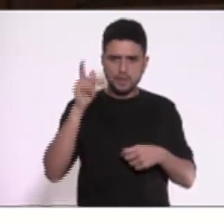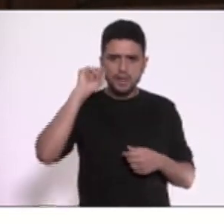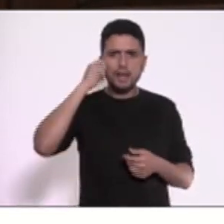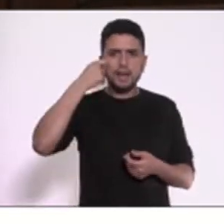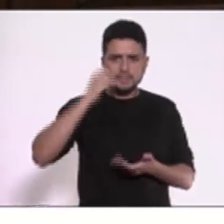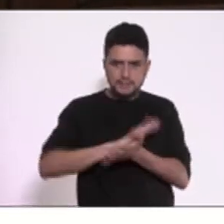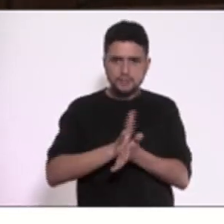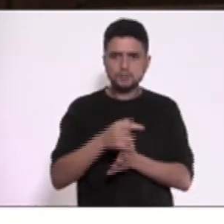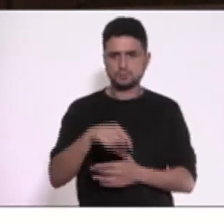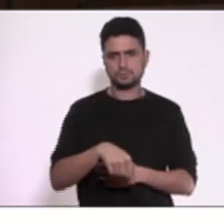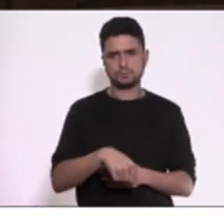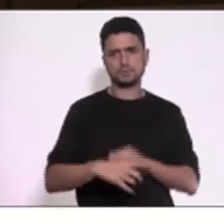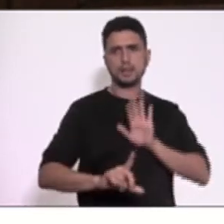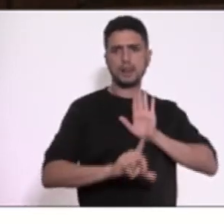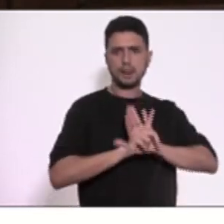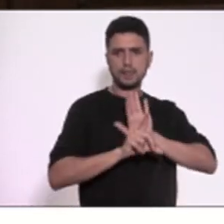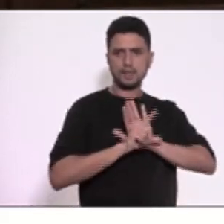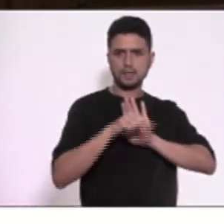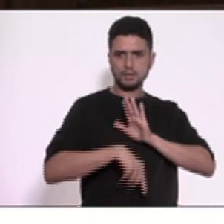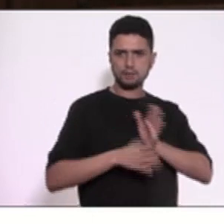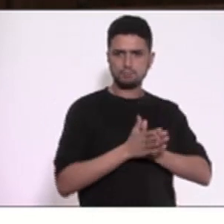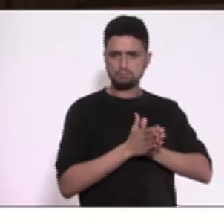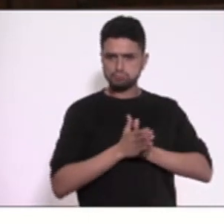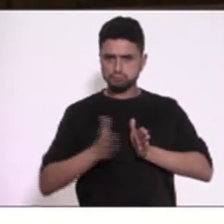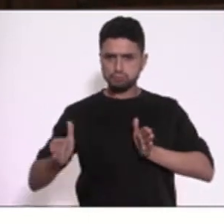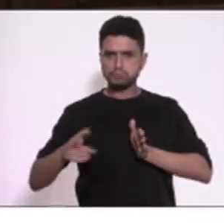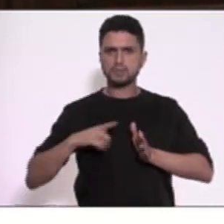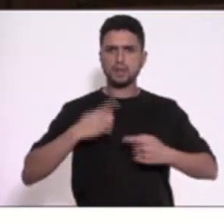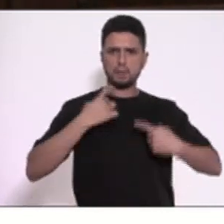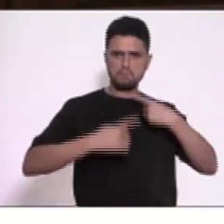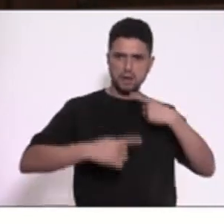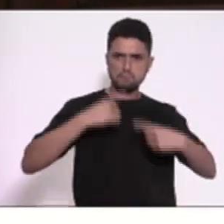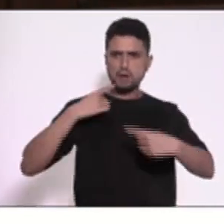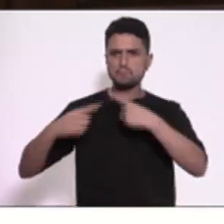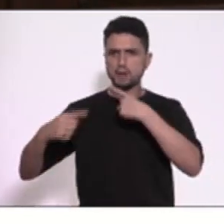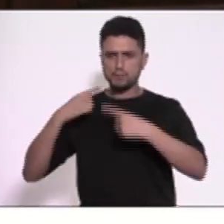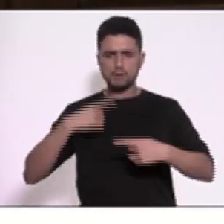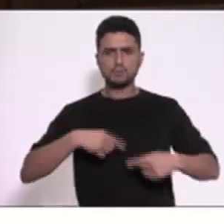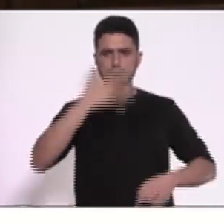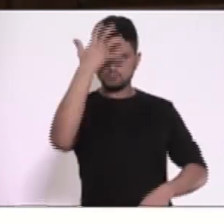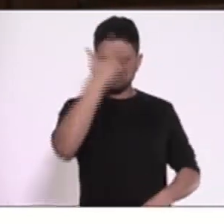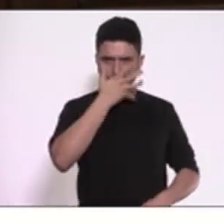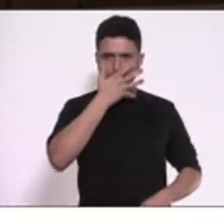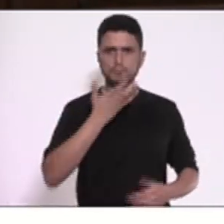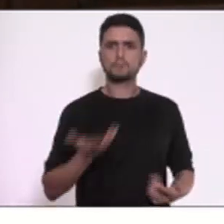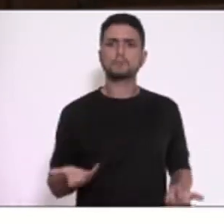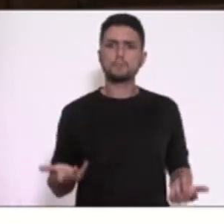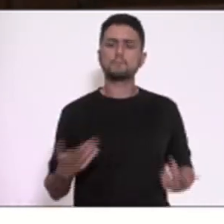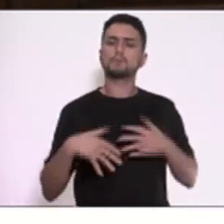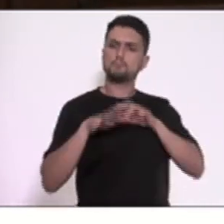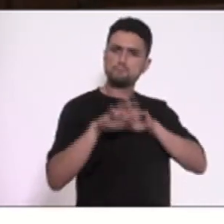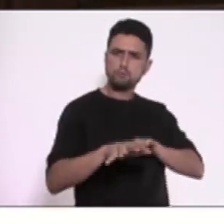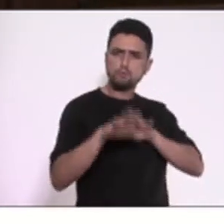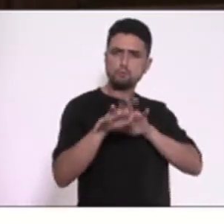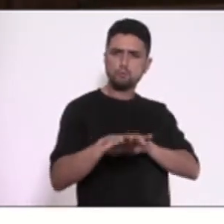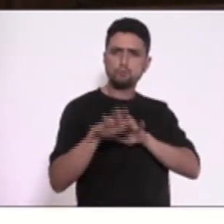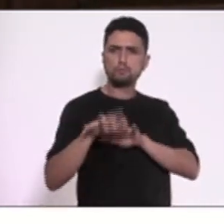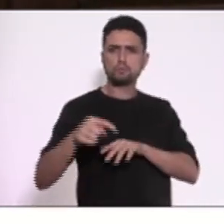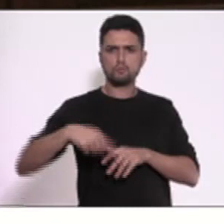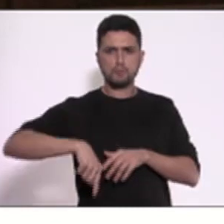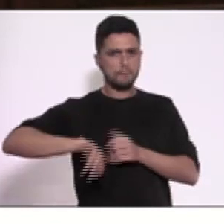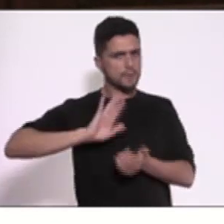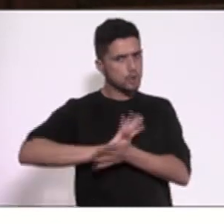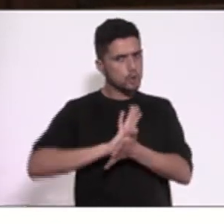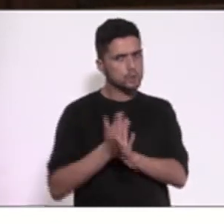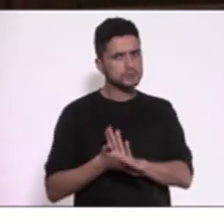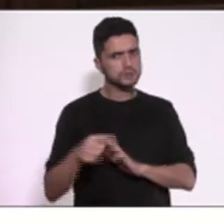Nesta legislatura, reapareceu com força, ou melhor, reapareceram com força manifestações direta e indiretamente preconceituosas